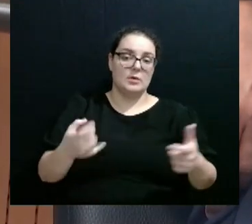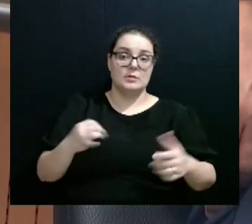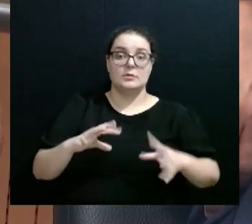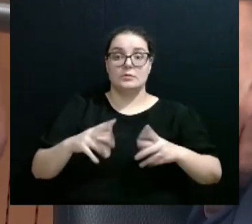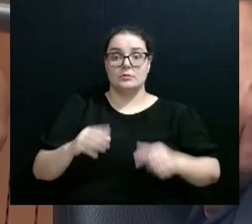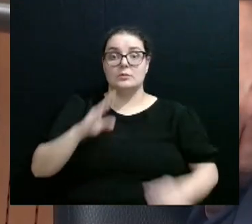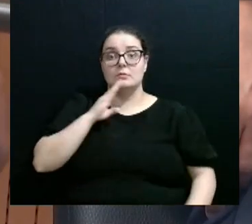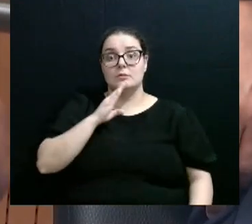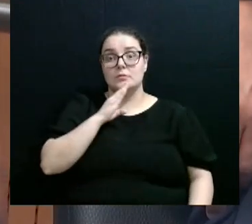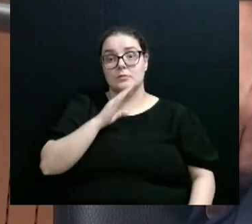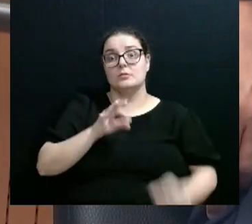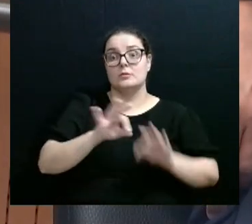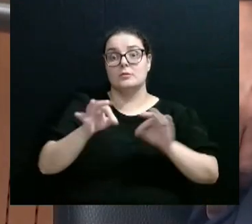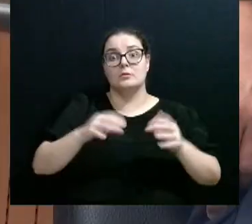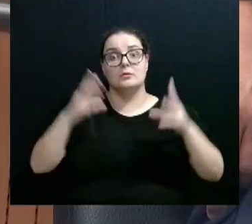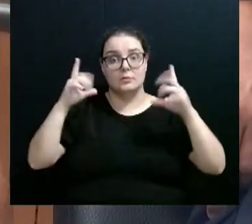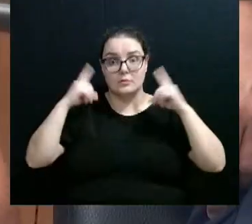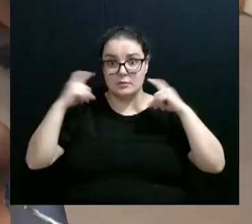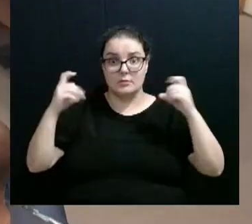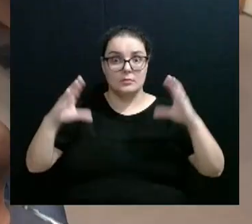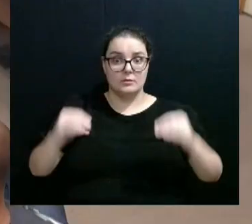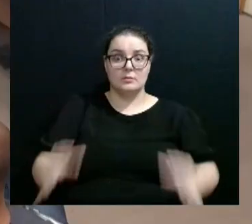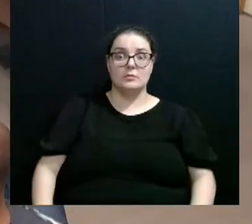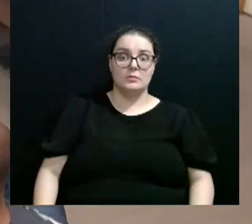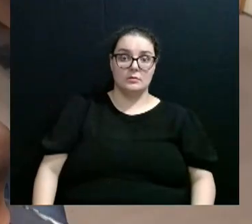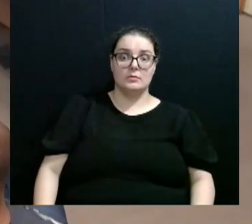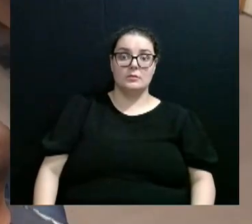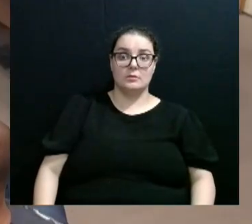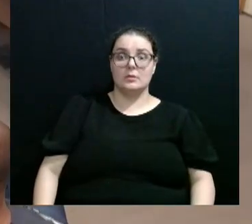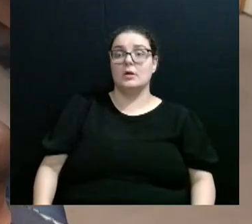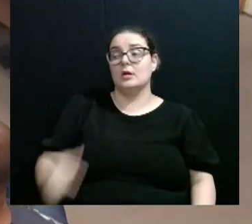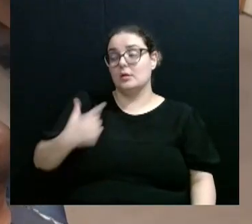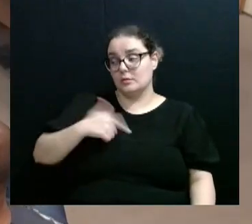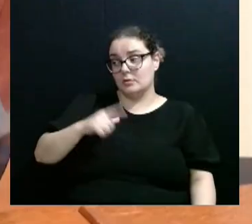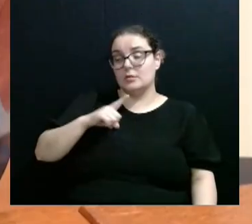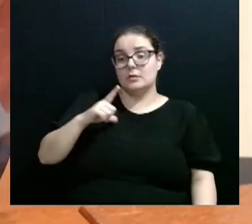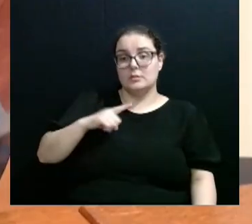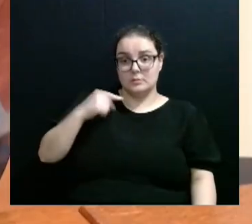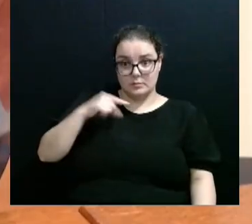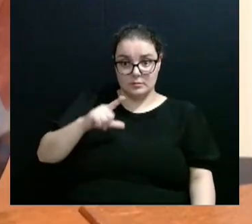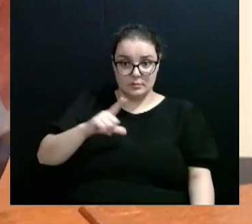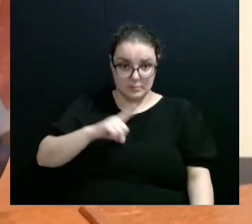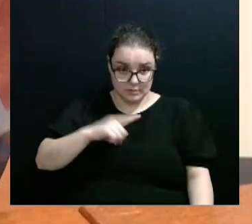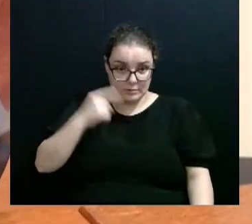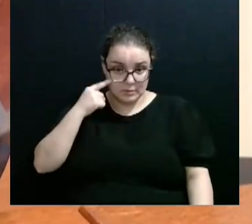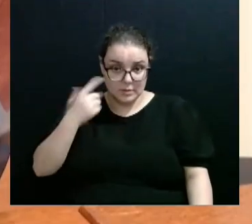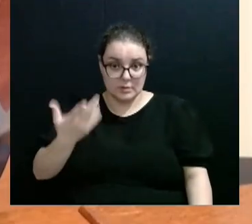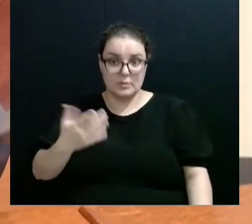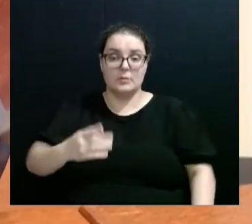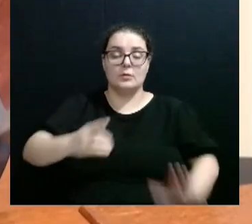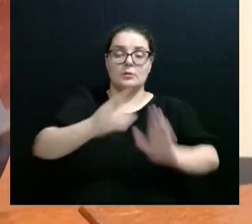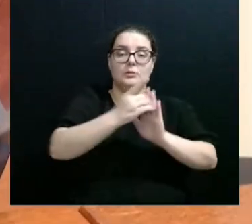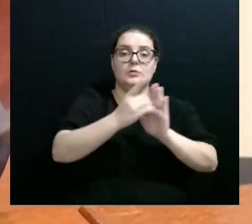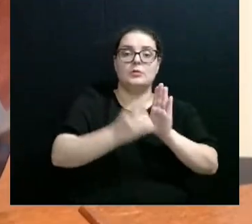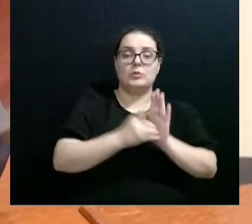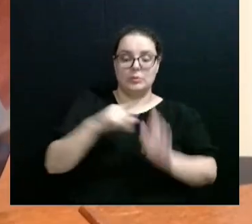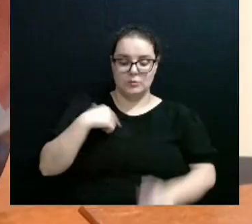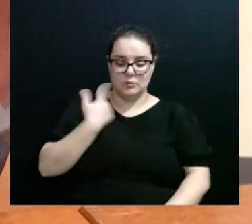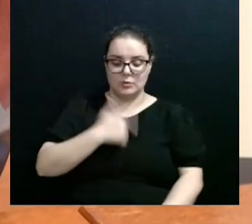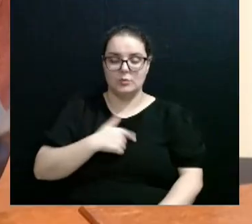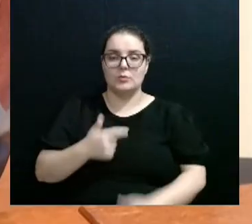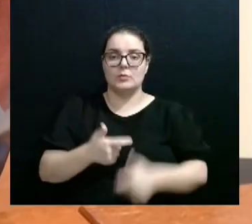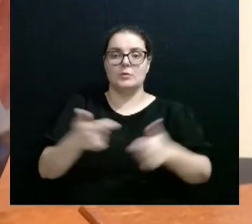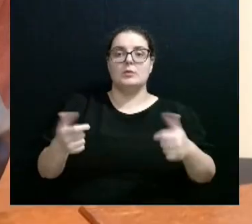som desligado, uma tentativa, só para você ter vai ideia, ultrapassar. A gente teve num decreto que nós estendemos que poderia